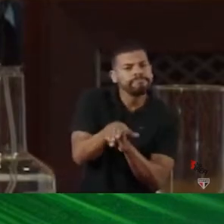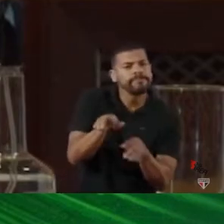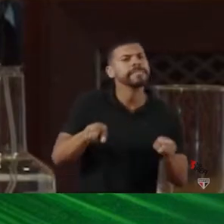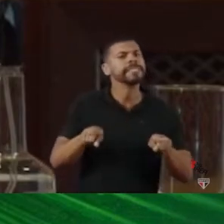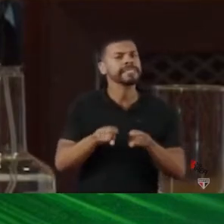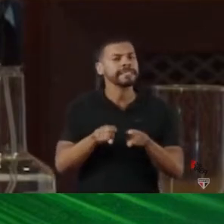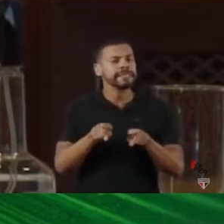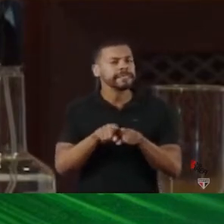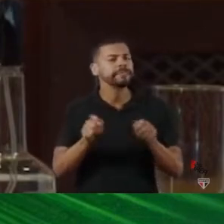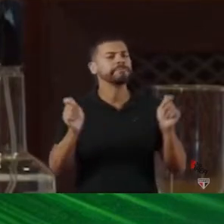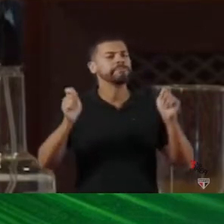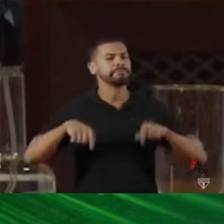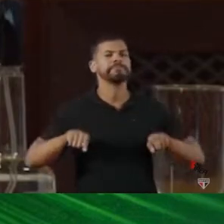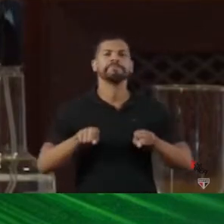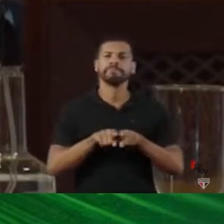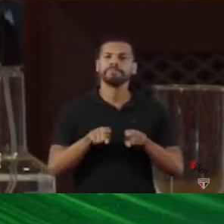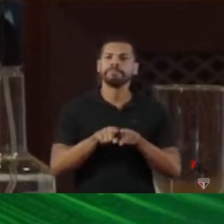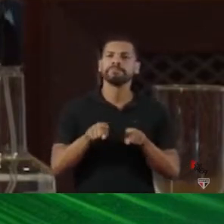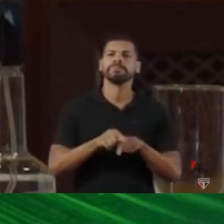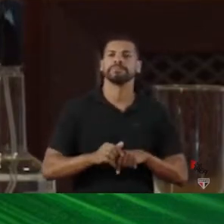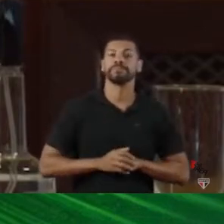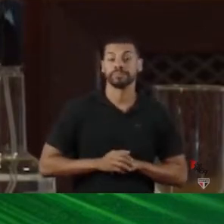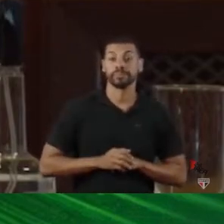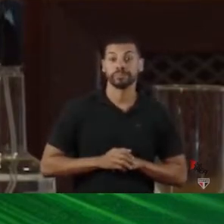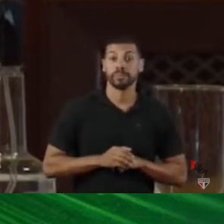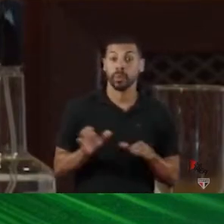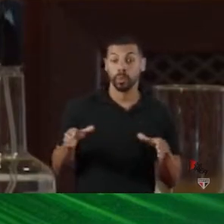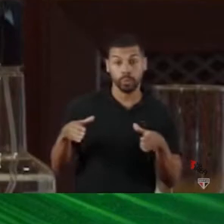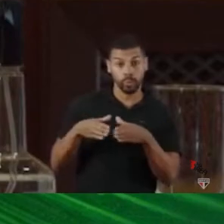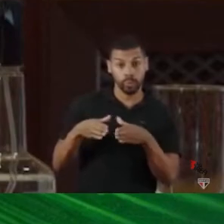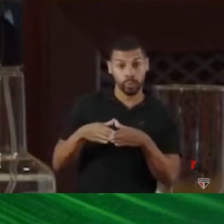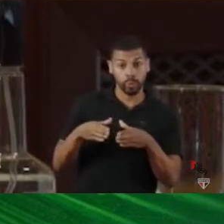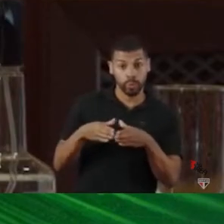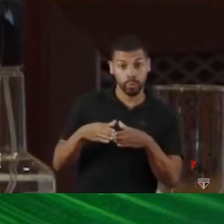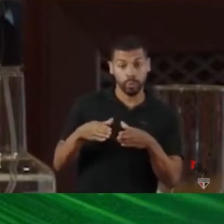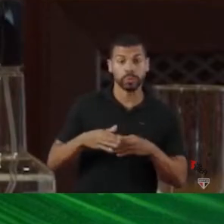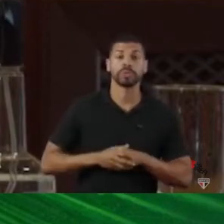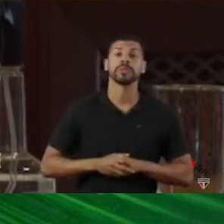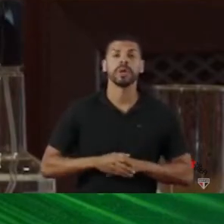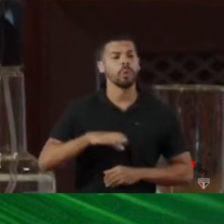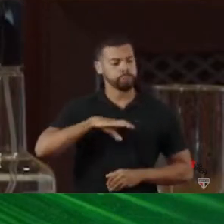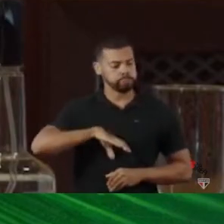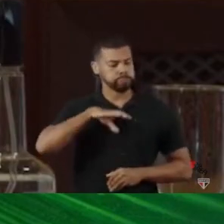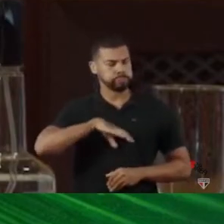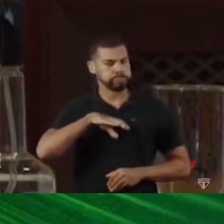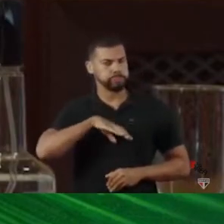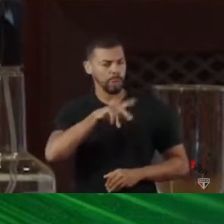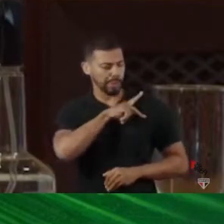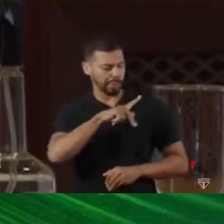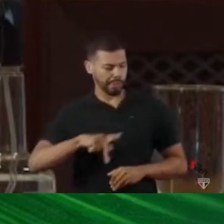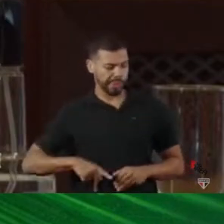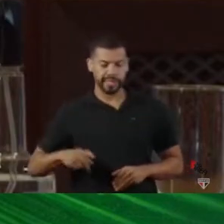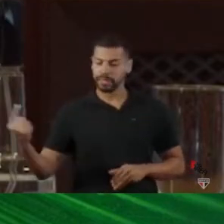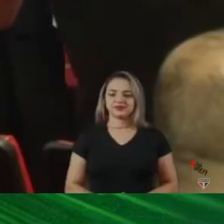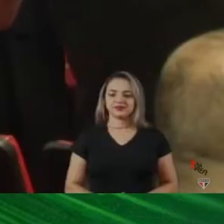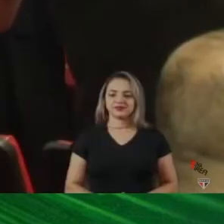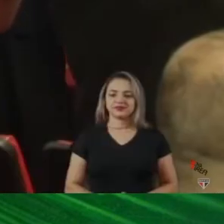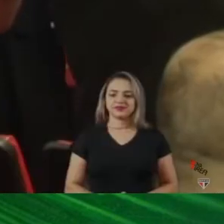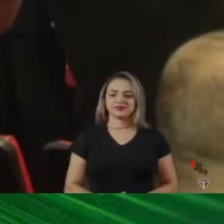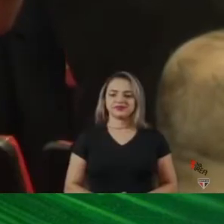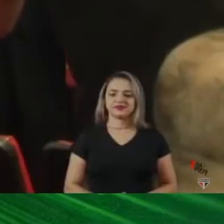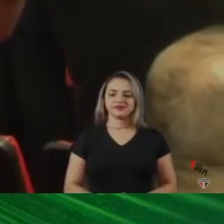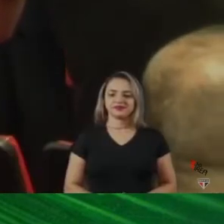também a condição da Portuguesa para saudar a presença do presidente Castanheira em nossas instalações